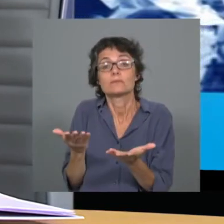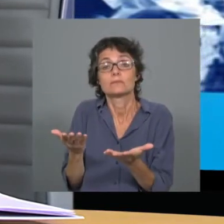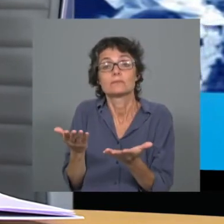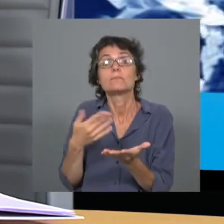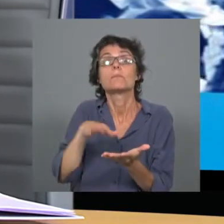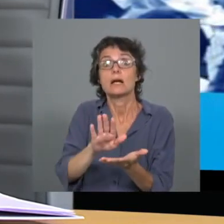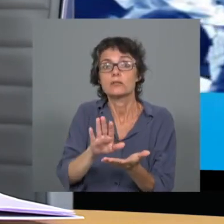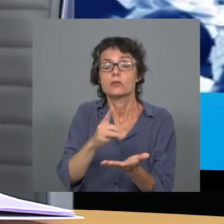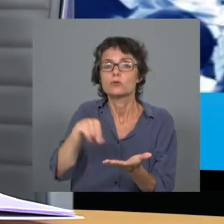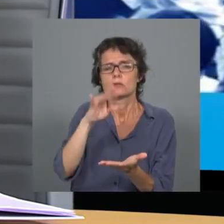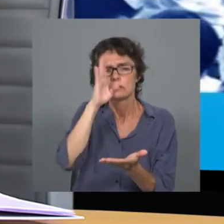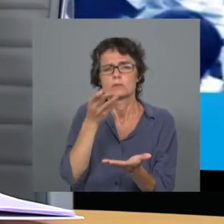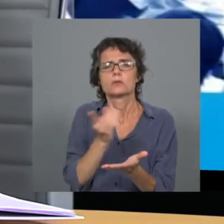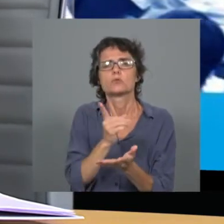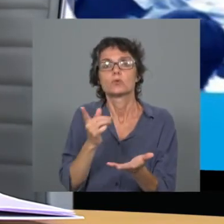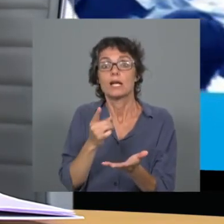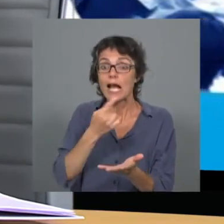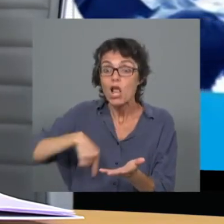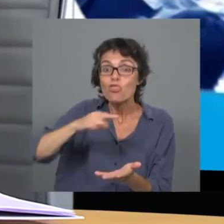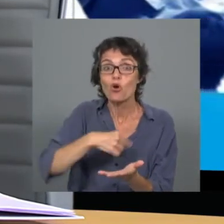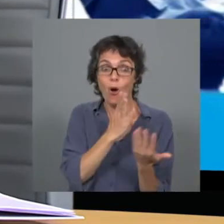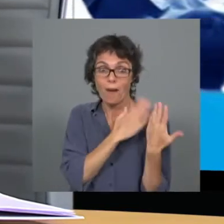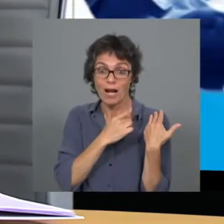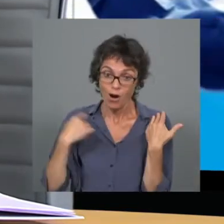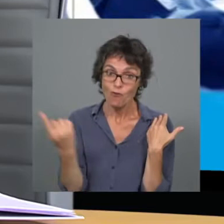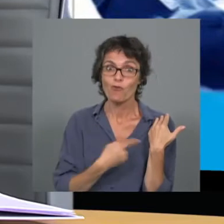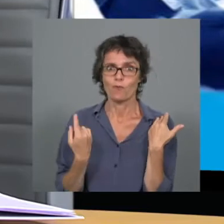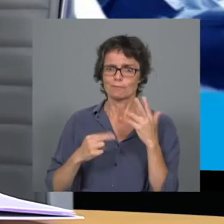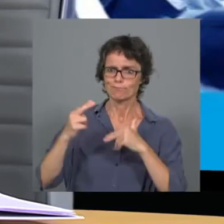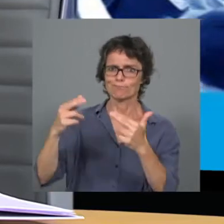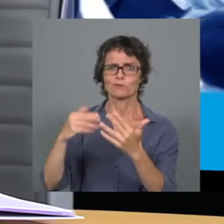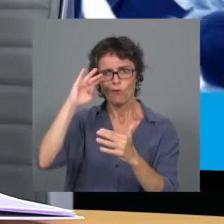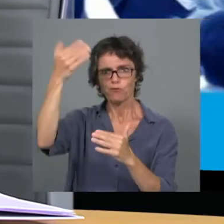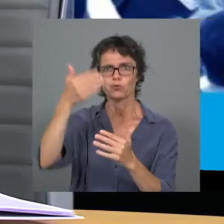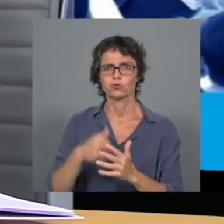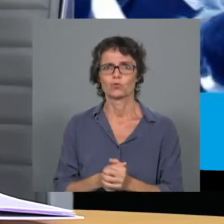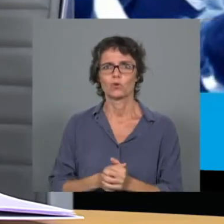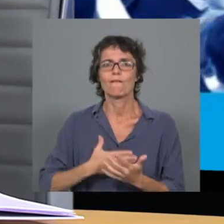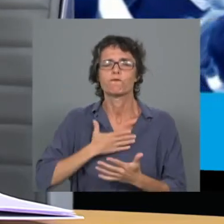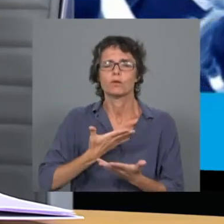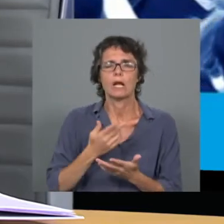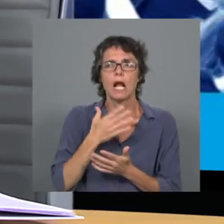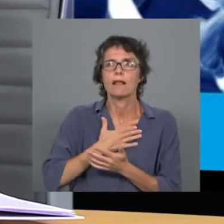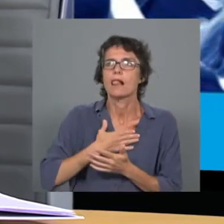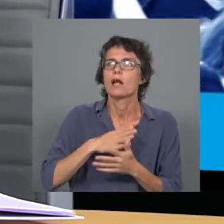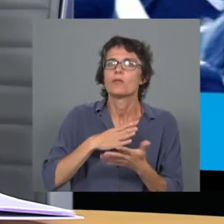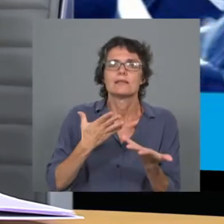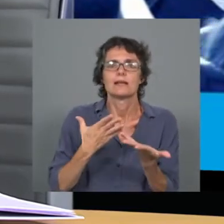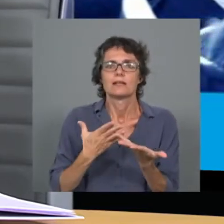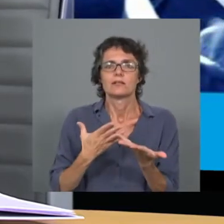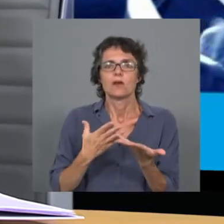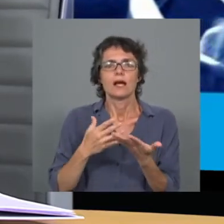que calhou-nos a nós, somos nós que temos que fazer isto. E o ânimo, a vontade, o desejo de fazer o